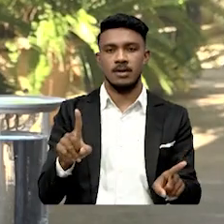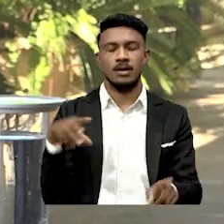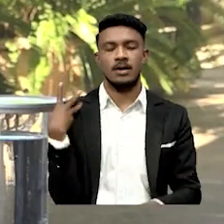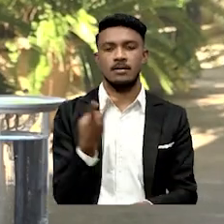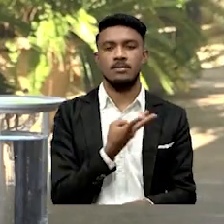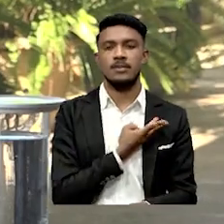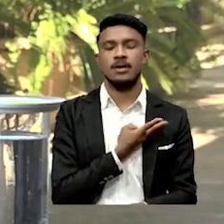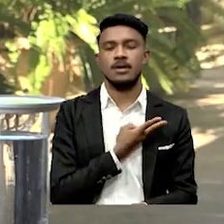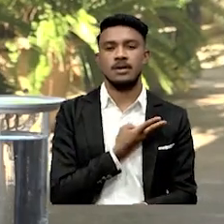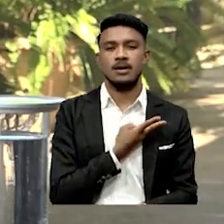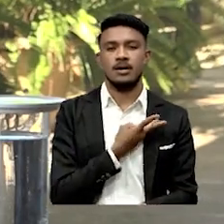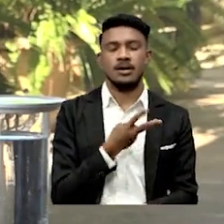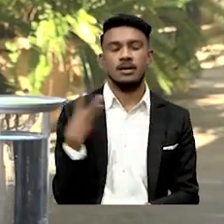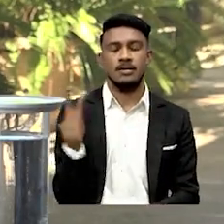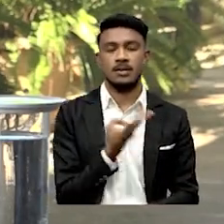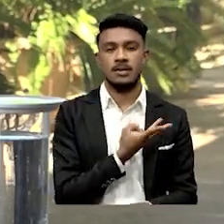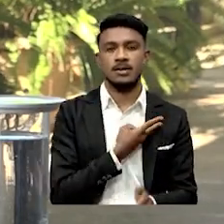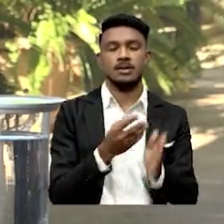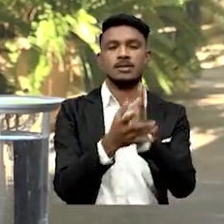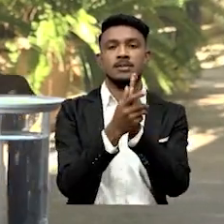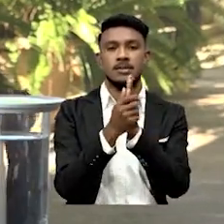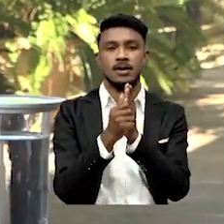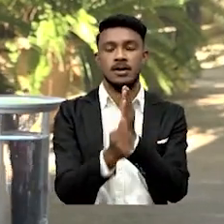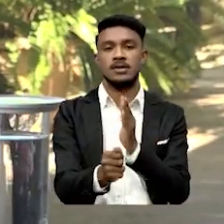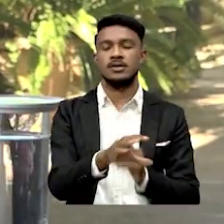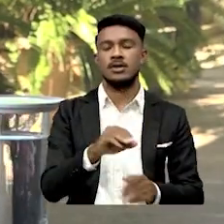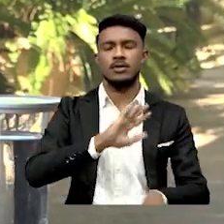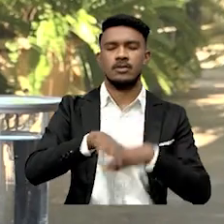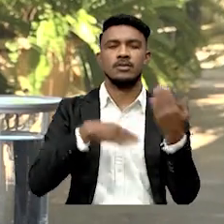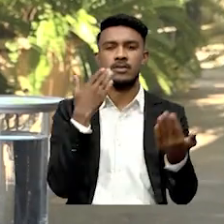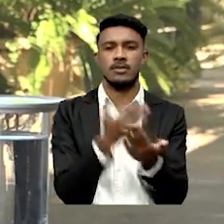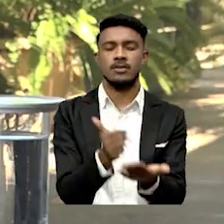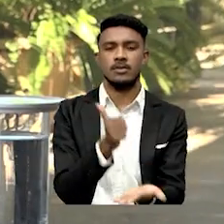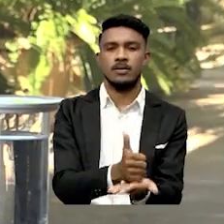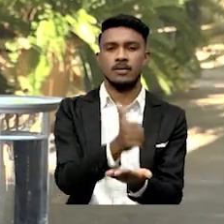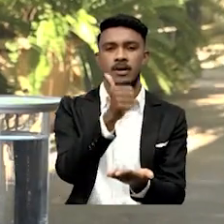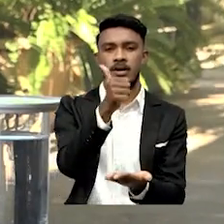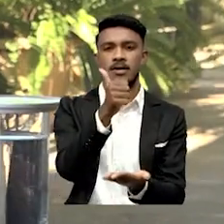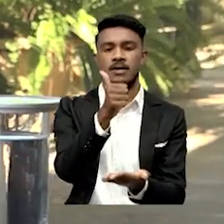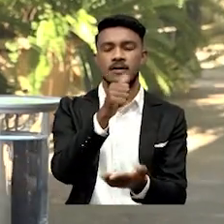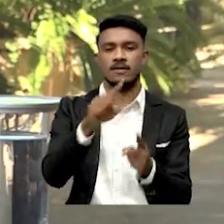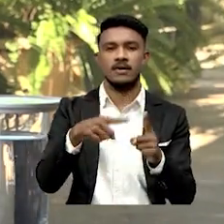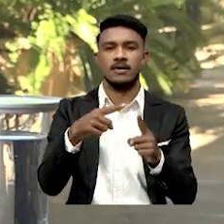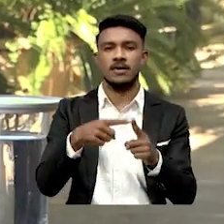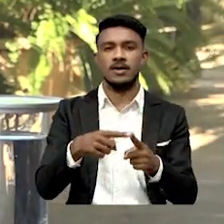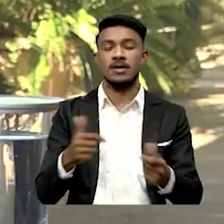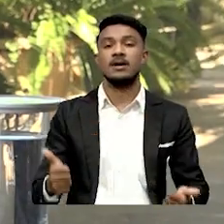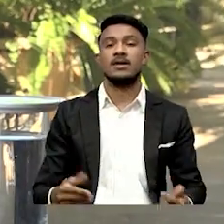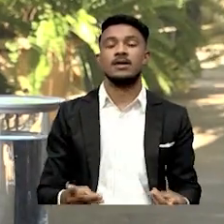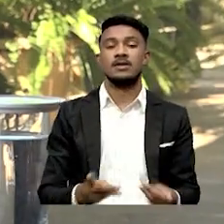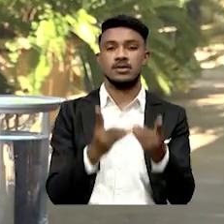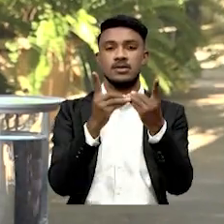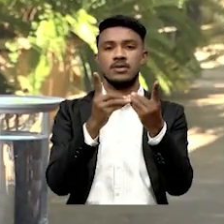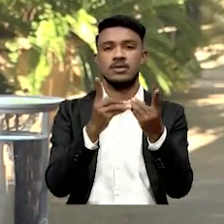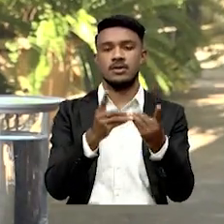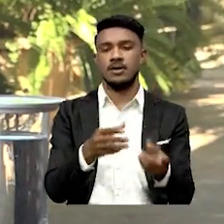experiência, a tudo que está. Boa toda semana, se luta. Né? E a portuguesa